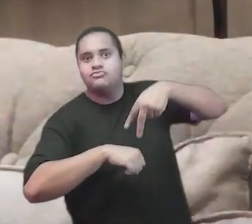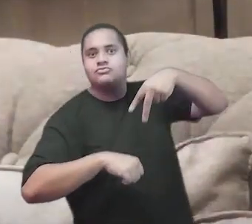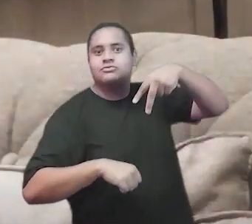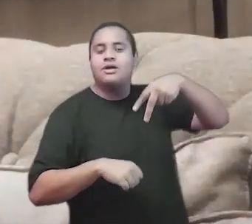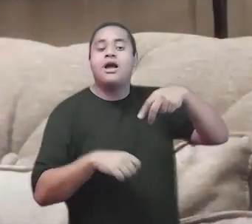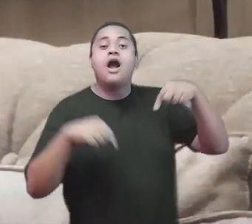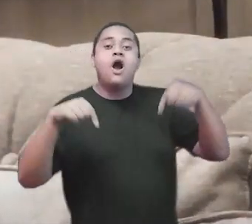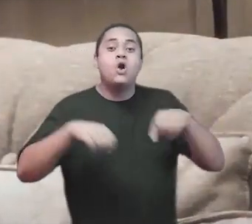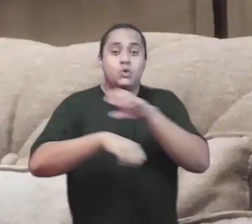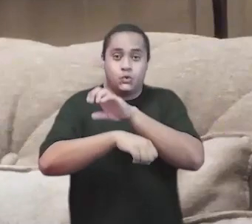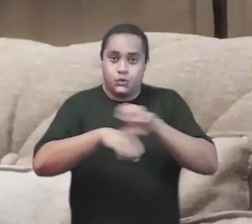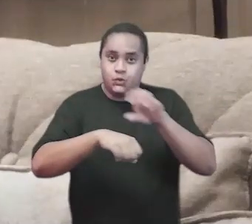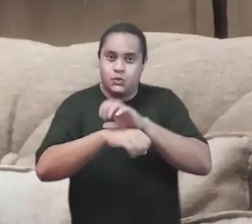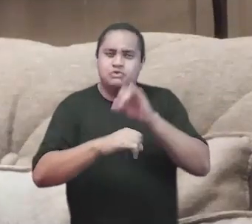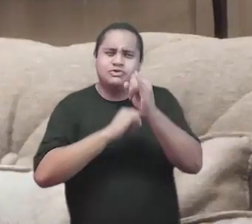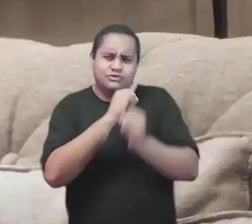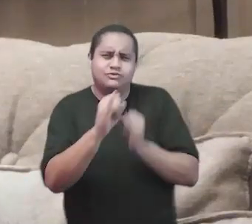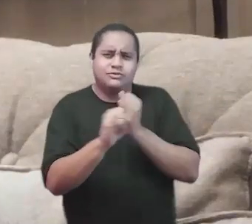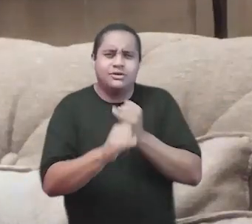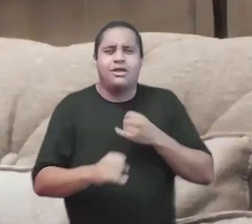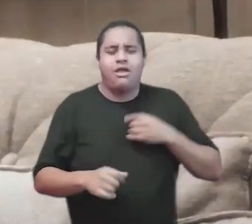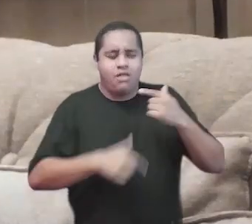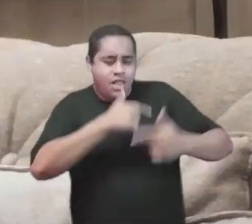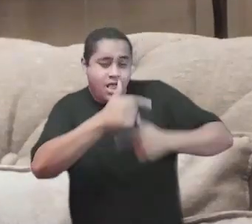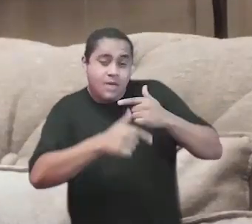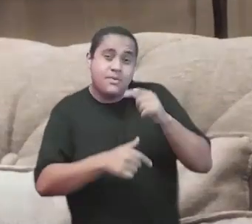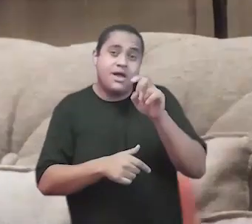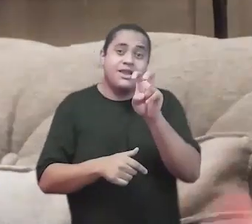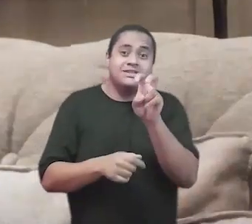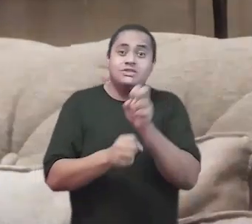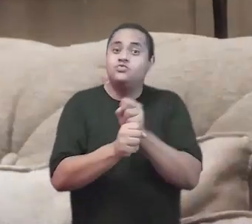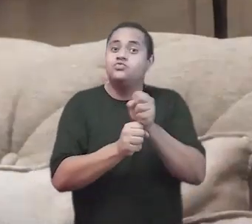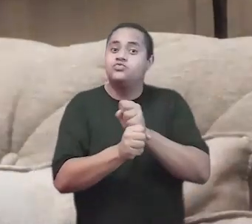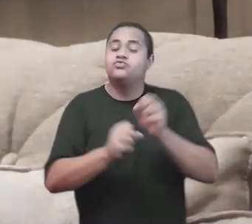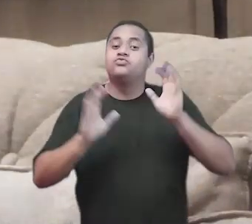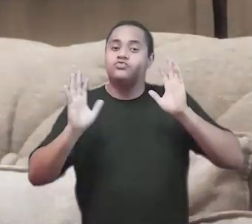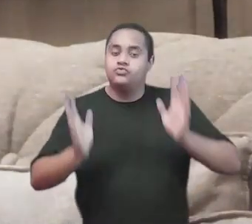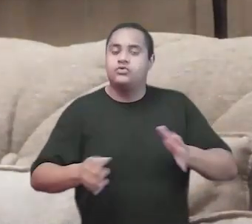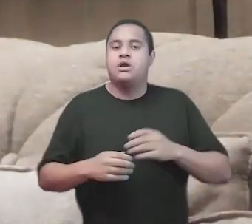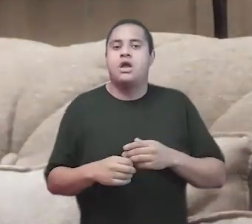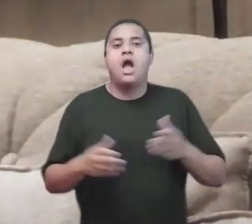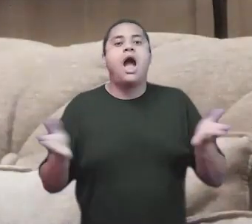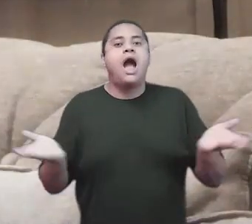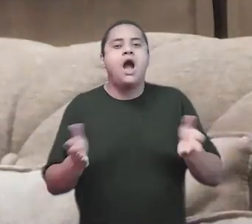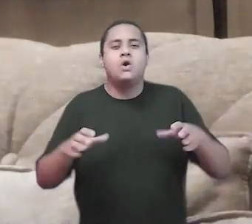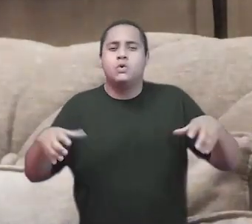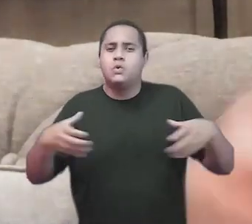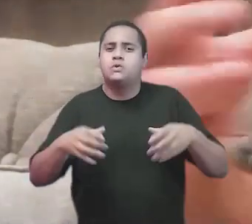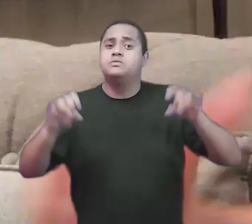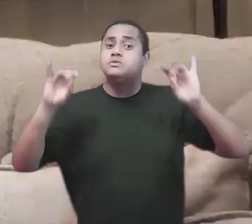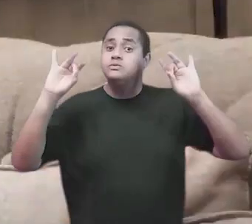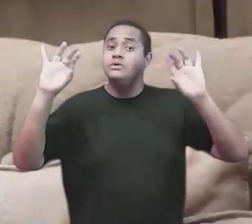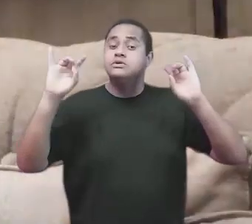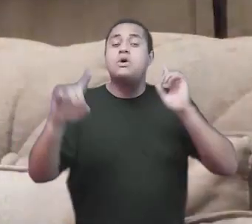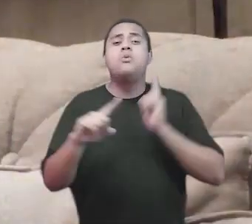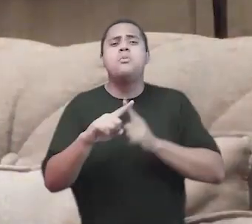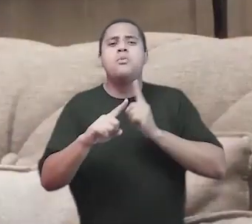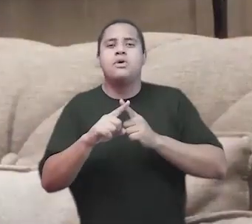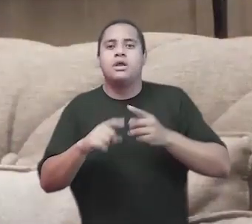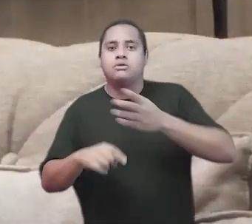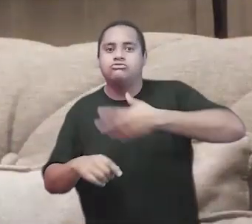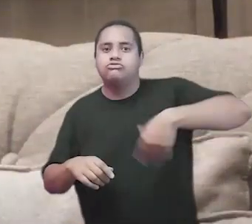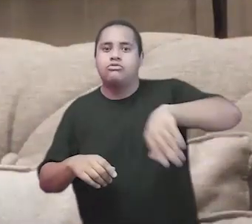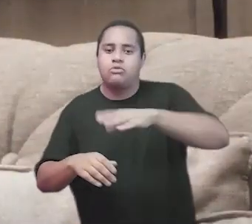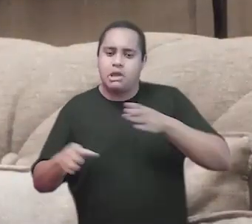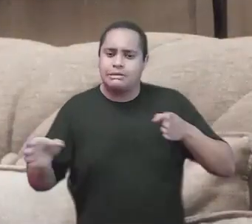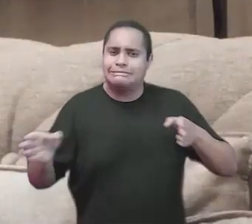de criatividade que eu já venho trabalhando há 5 anos. E essa é uma turma especial porque a gente está num momento muito único na história